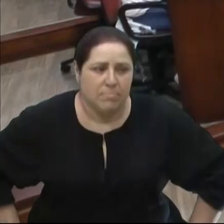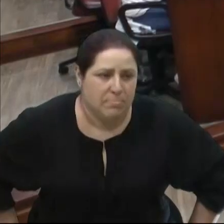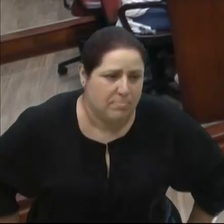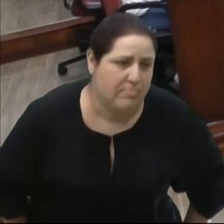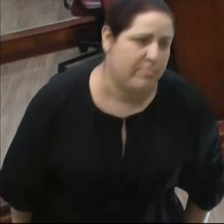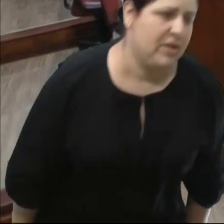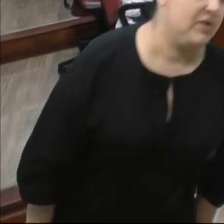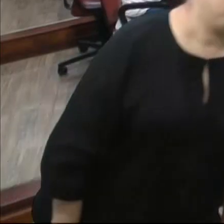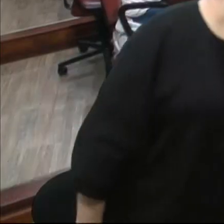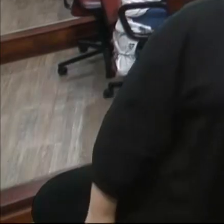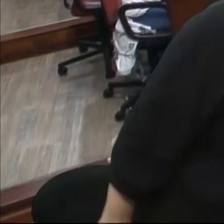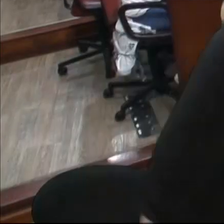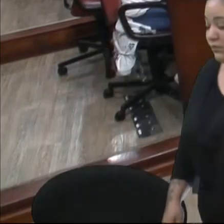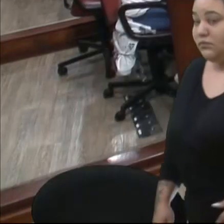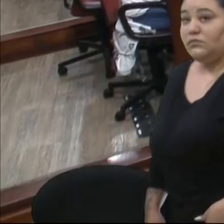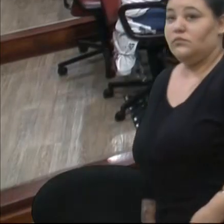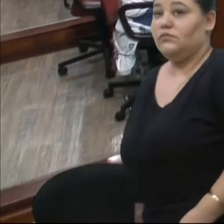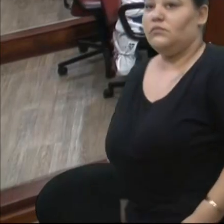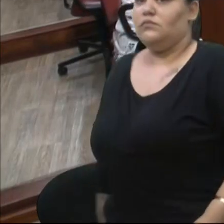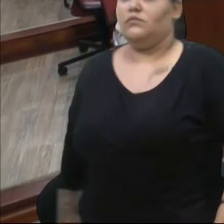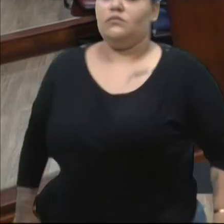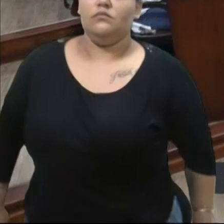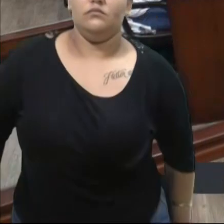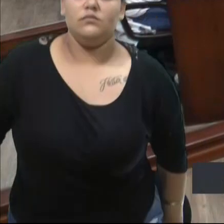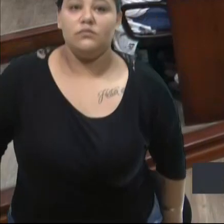Vereador Lucas. Dividiu.